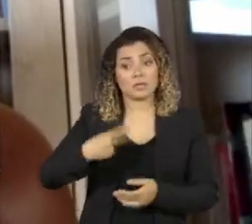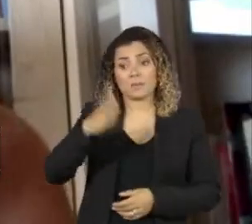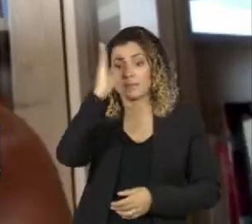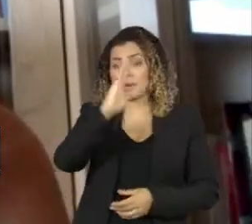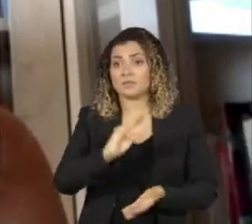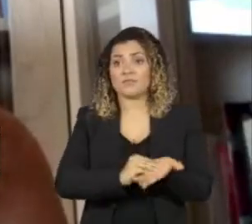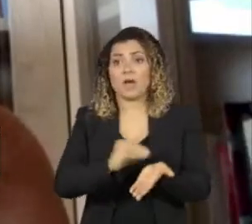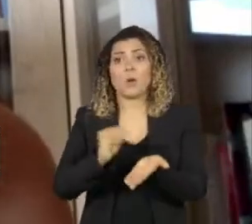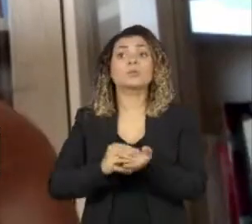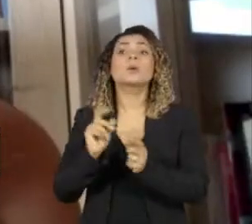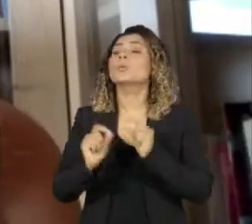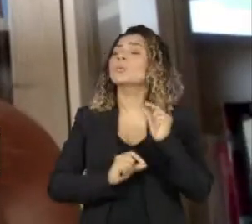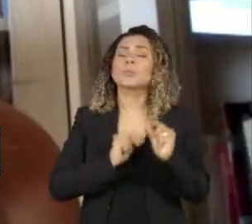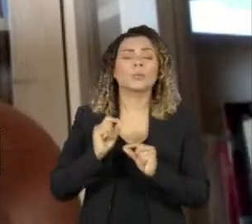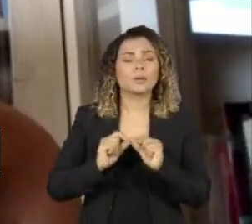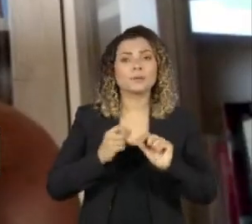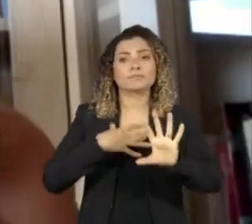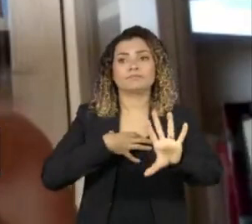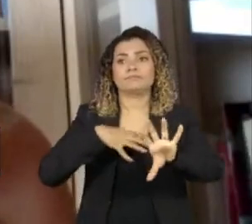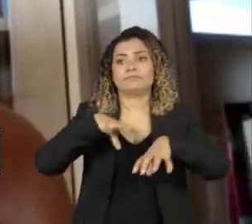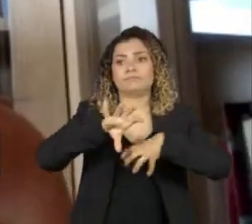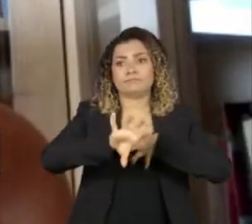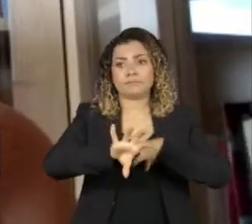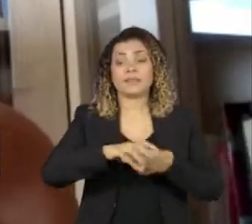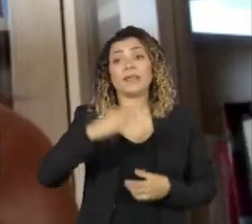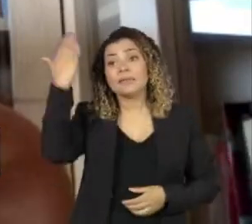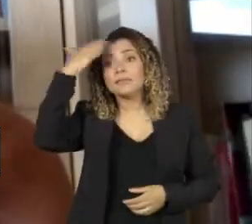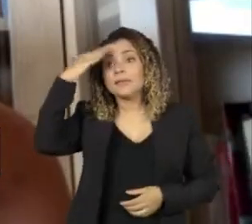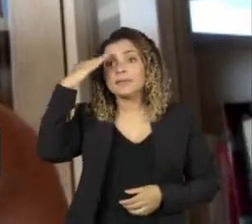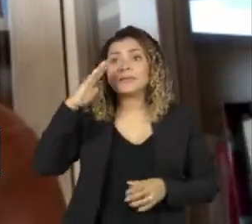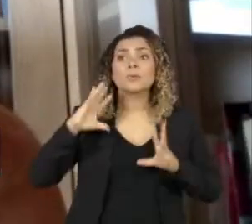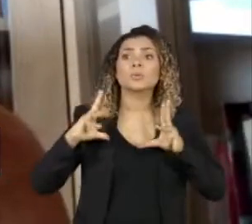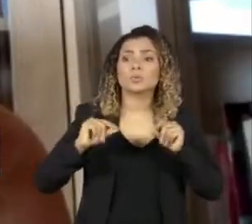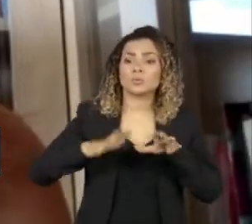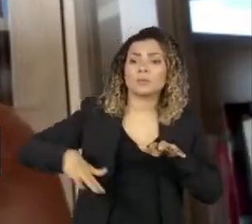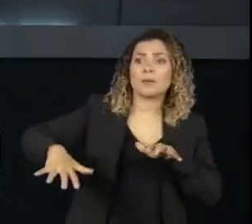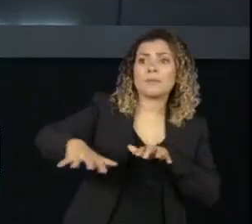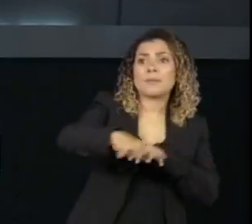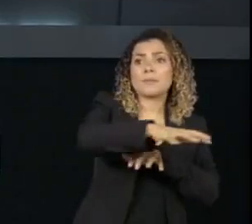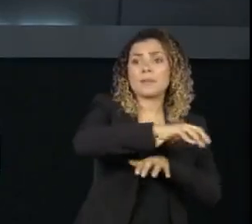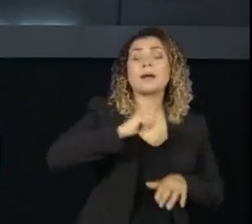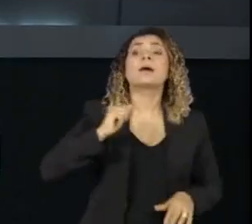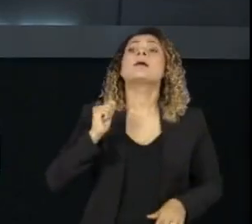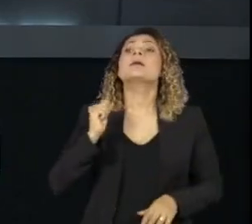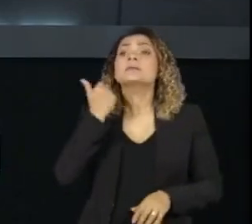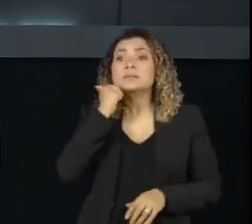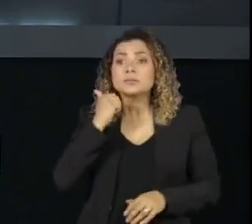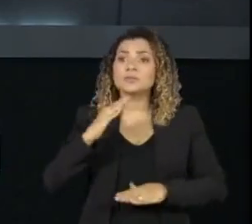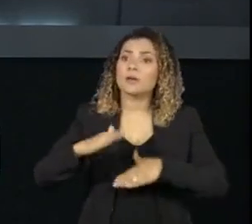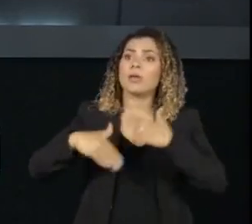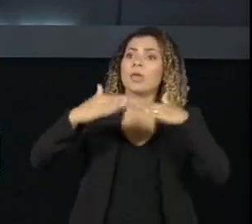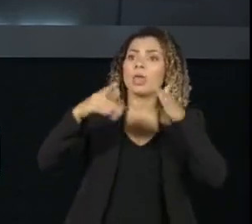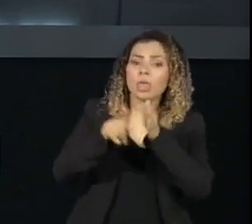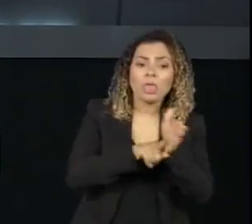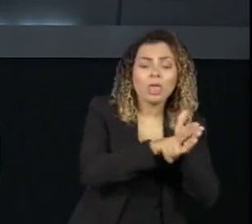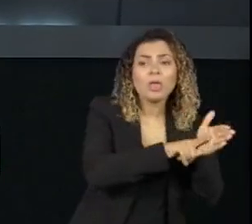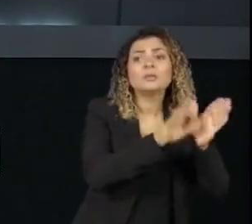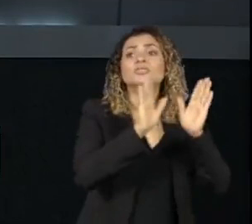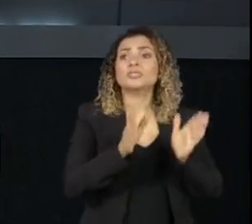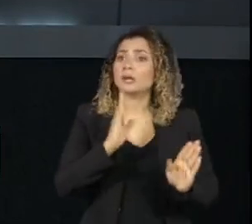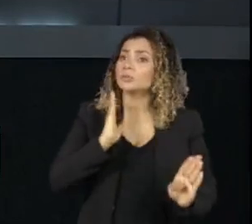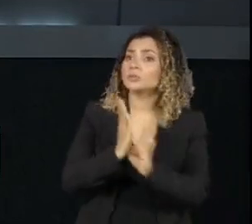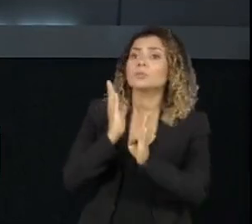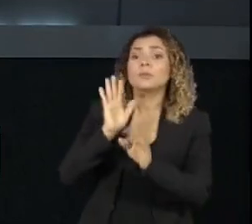é entender que em todos os campos a ciência avança. As pesquisas já descobriram que